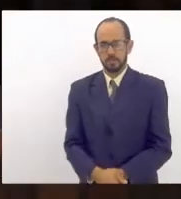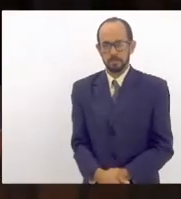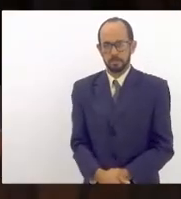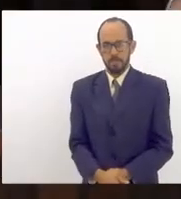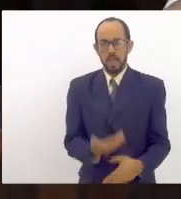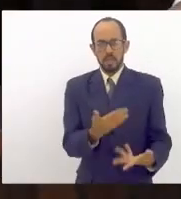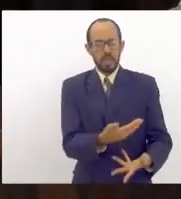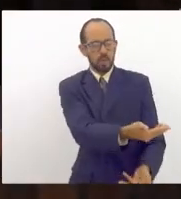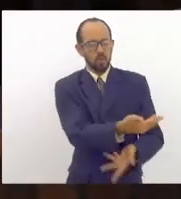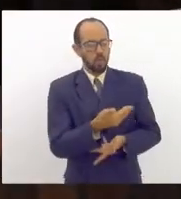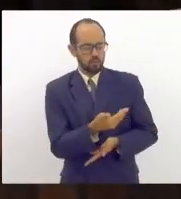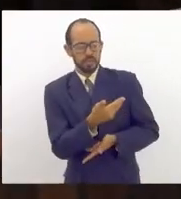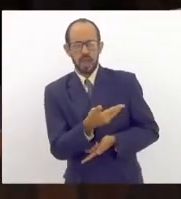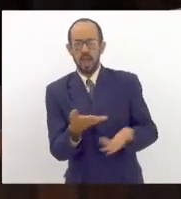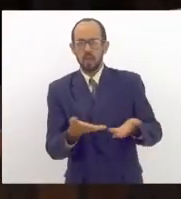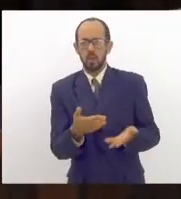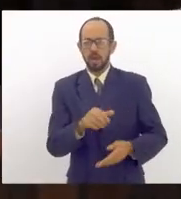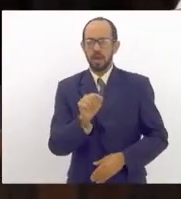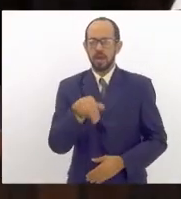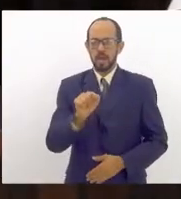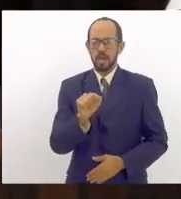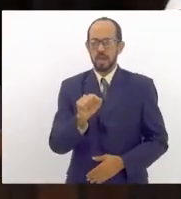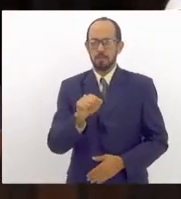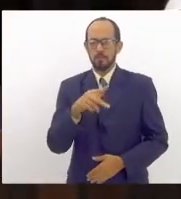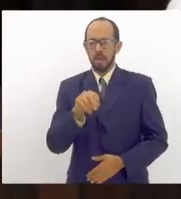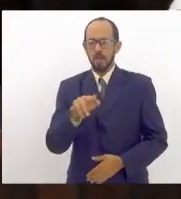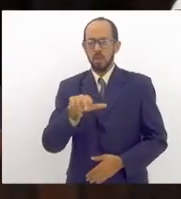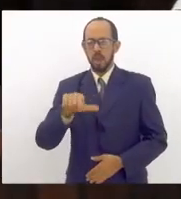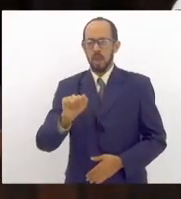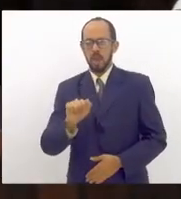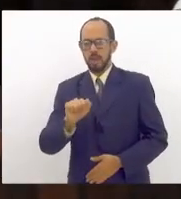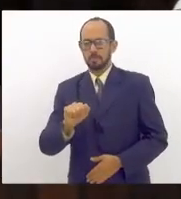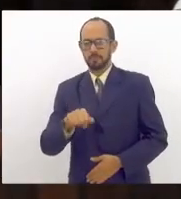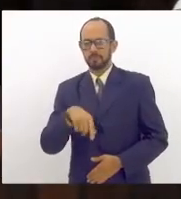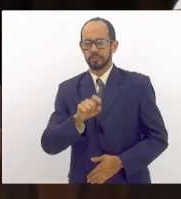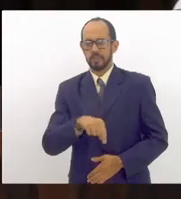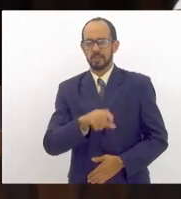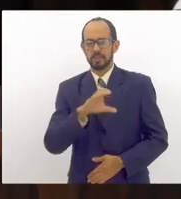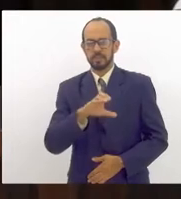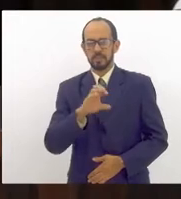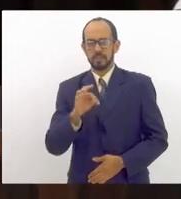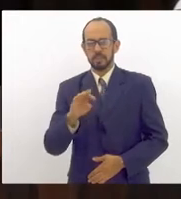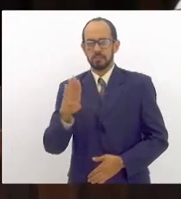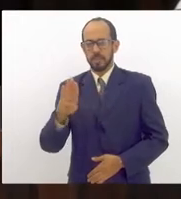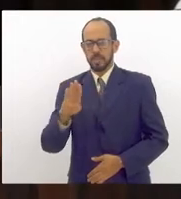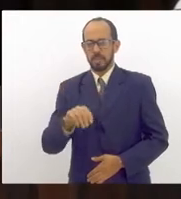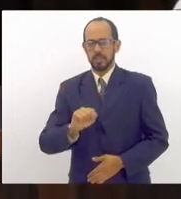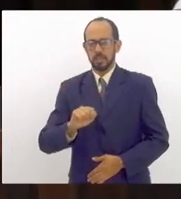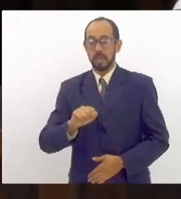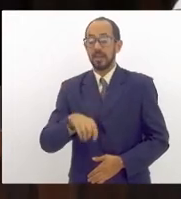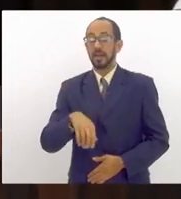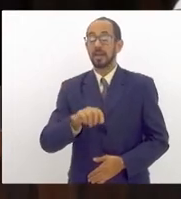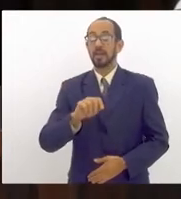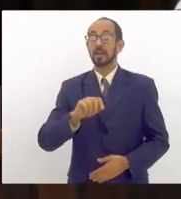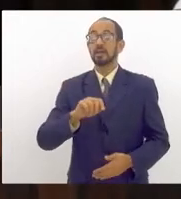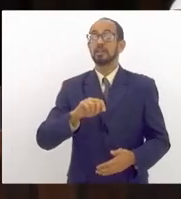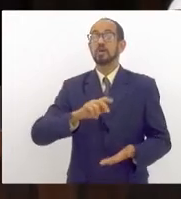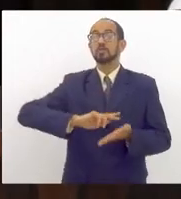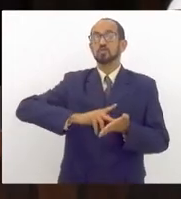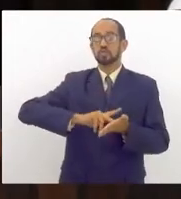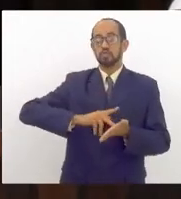Quero convidar já imediatamente Ana Paula Brito da CTB Sindicato dos Comerciários